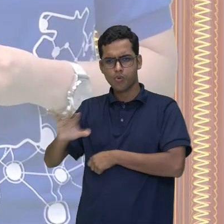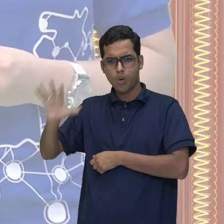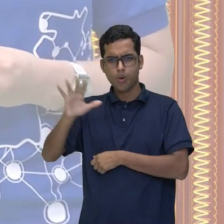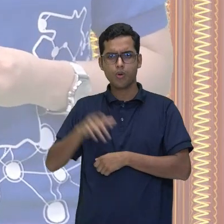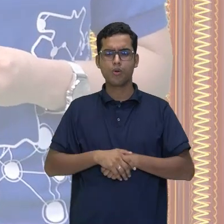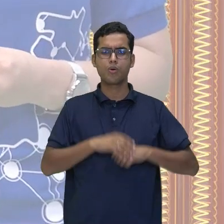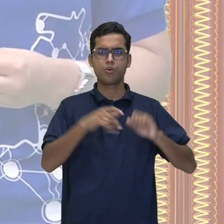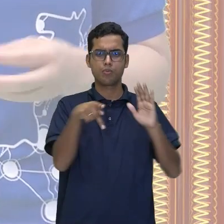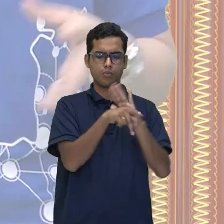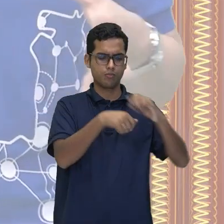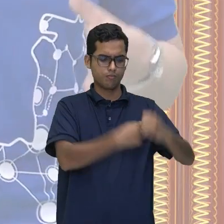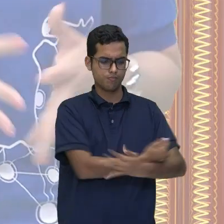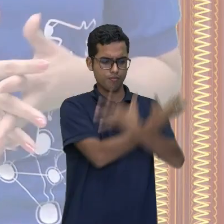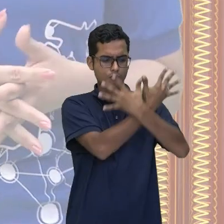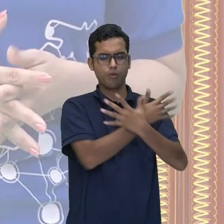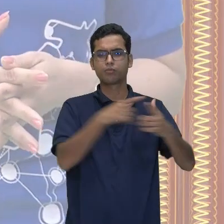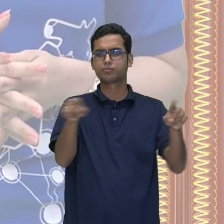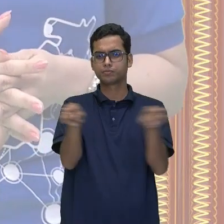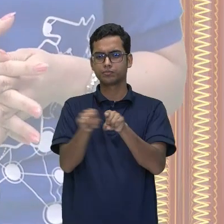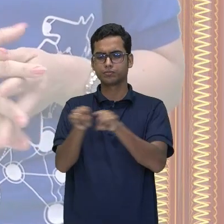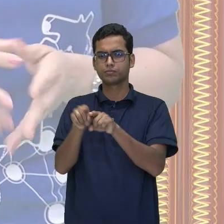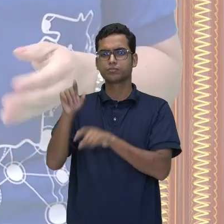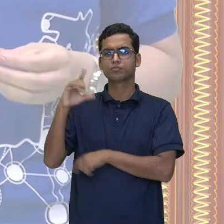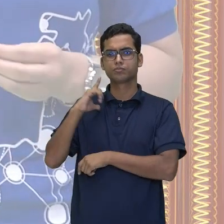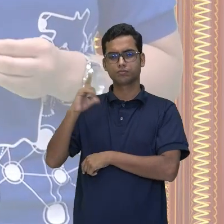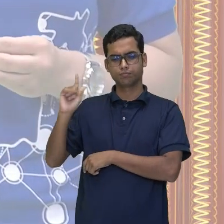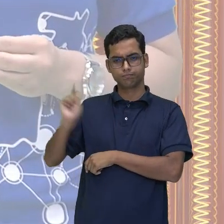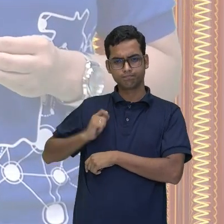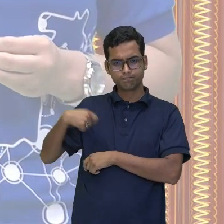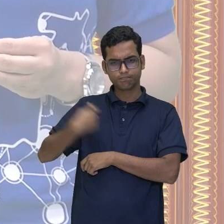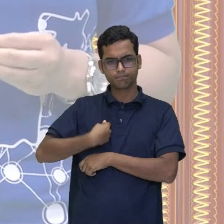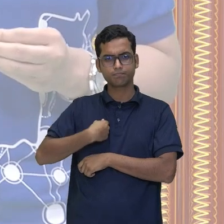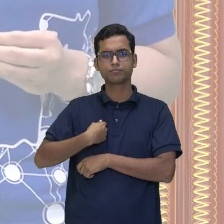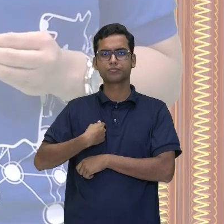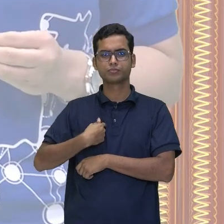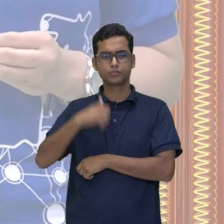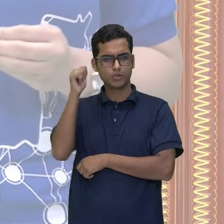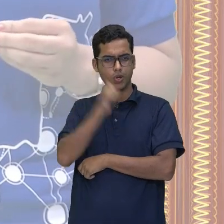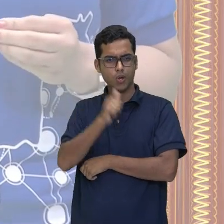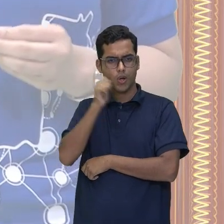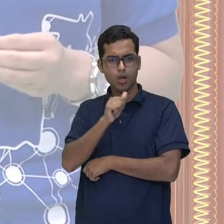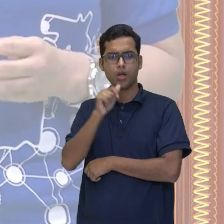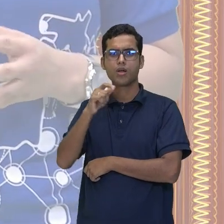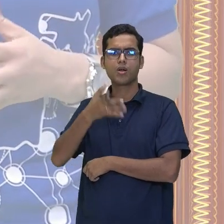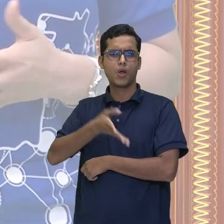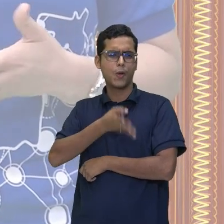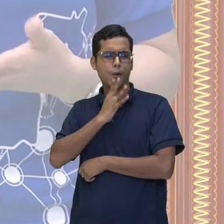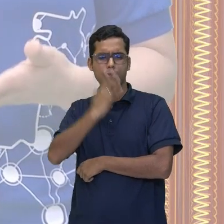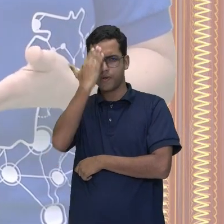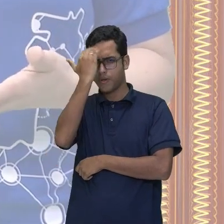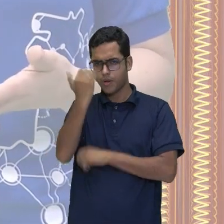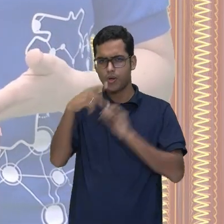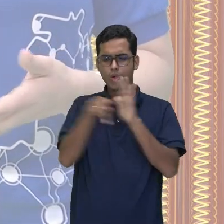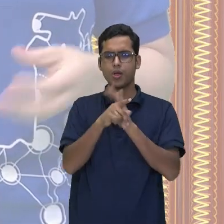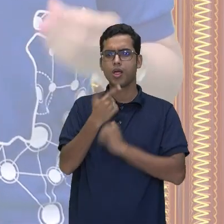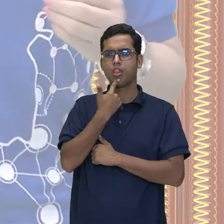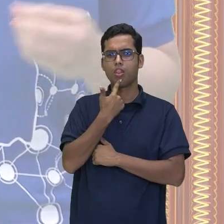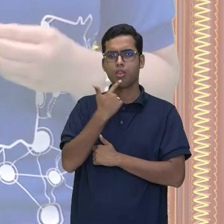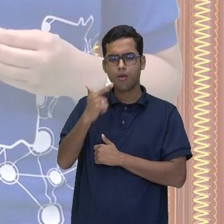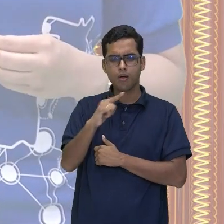e os espanhóis. A Malinche conhecia a língua maia e asteca e logo aprendeu o